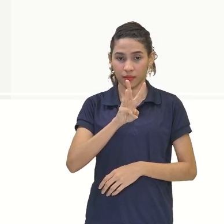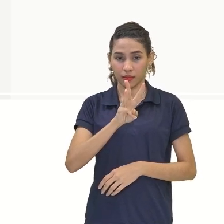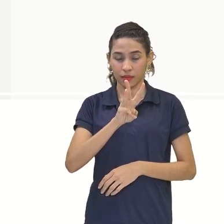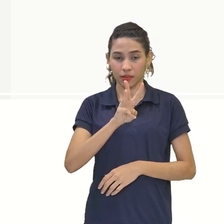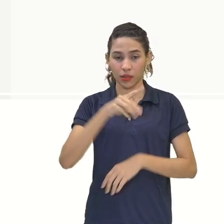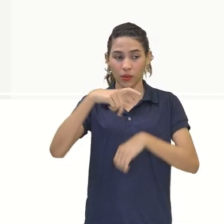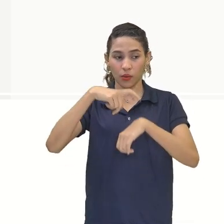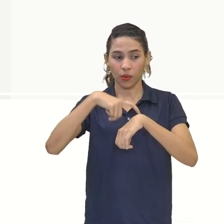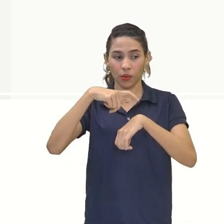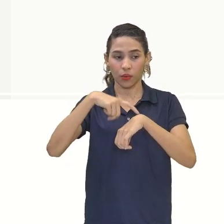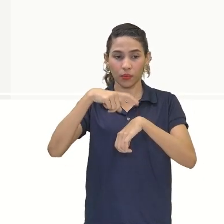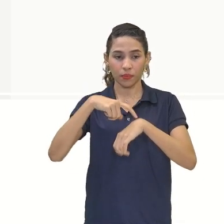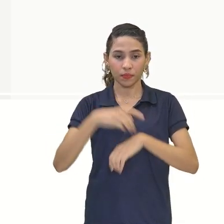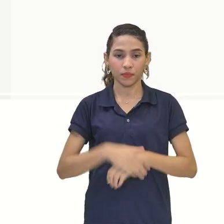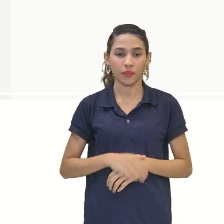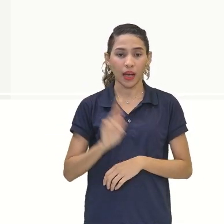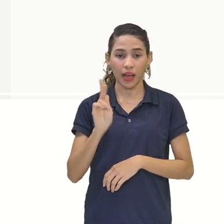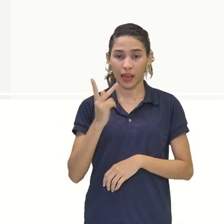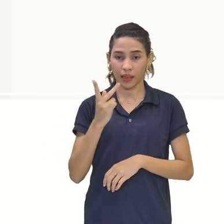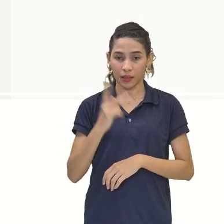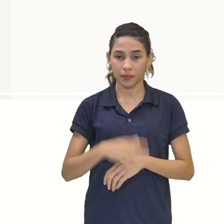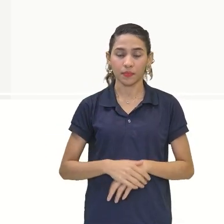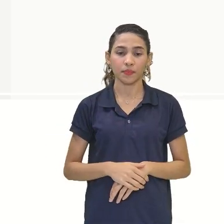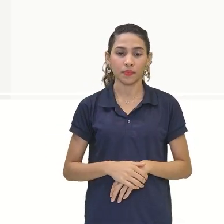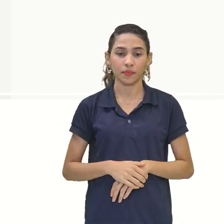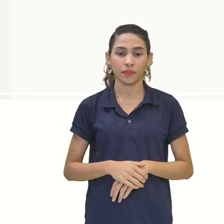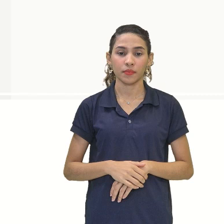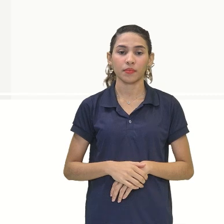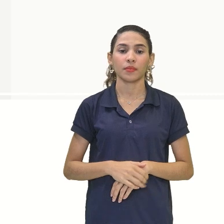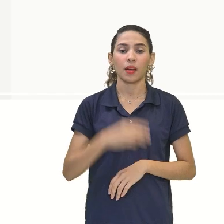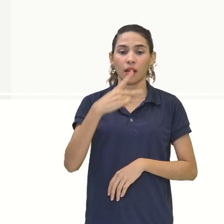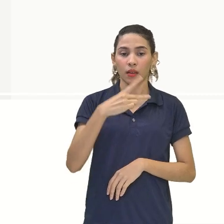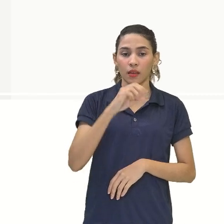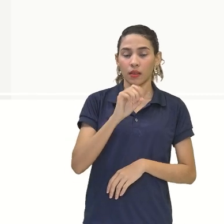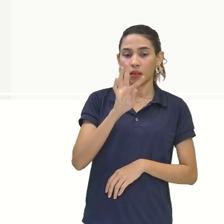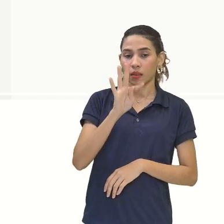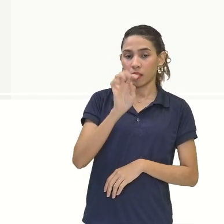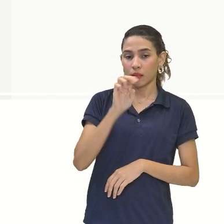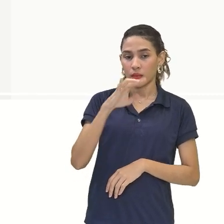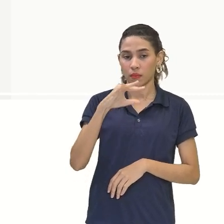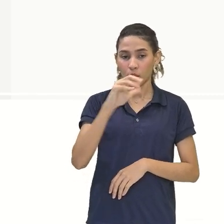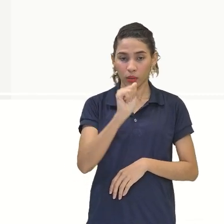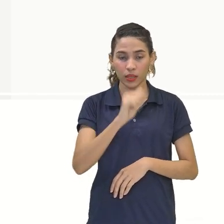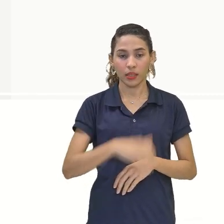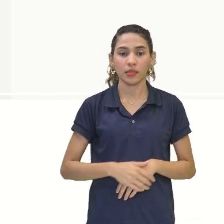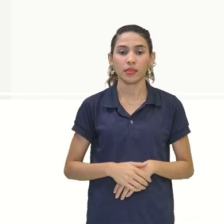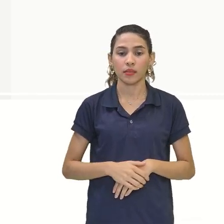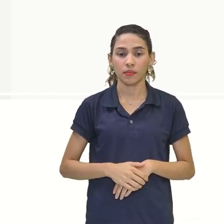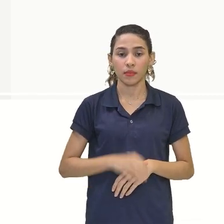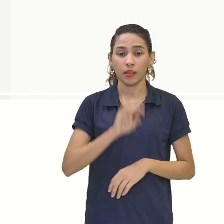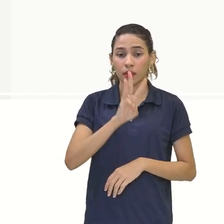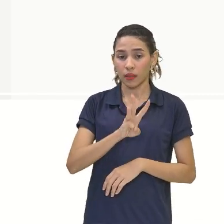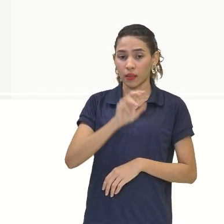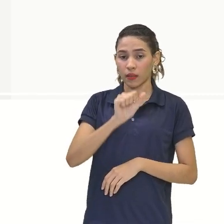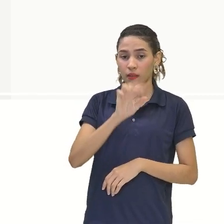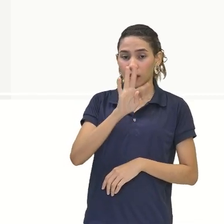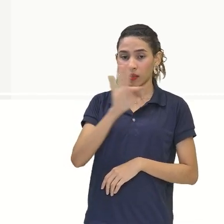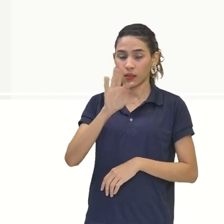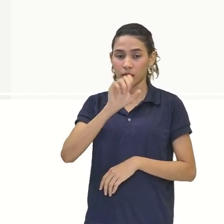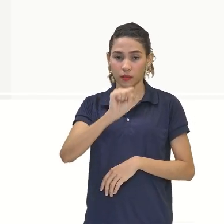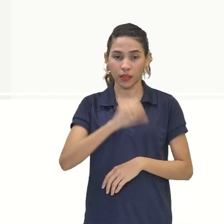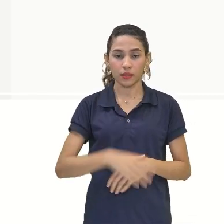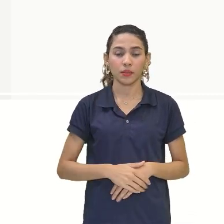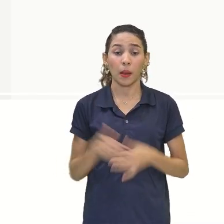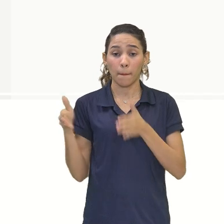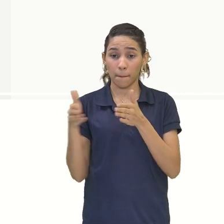Quilowatt-hora. Logo, a minha potência vai ser dada em watts. E o intervalo